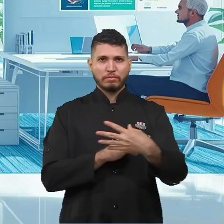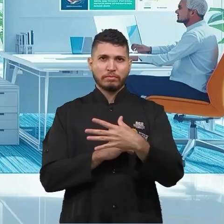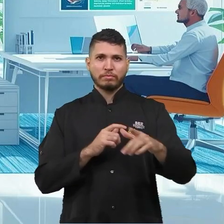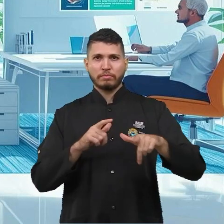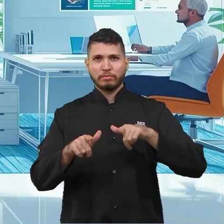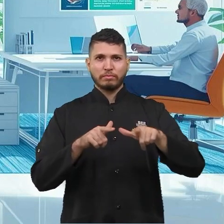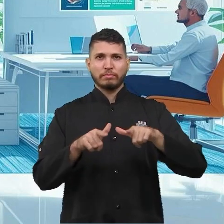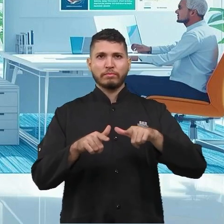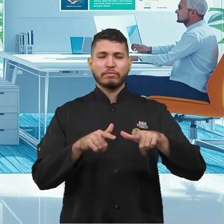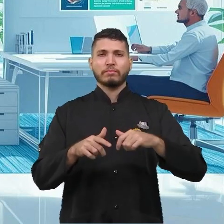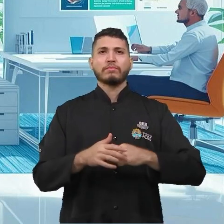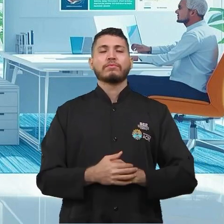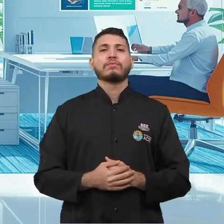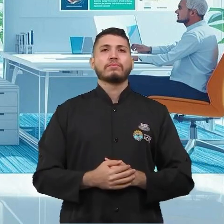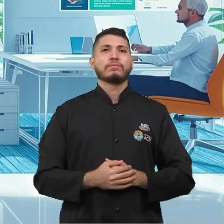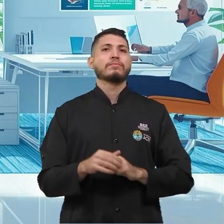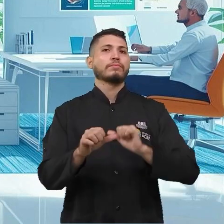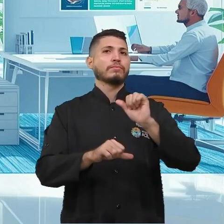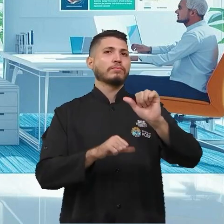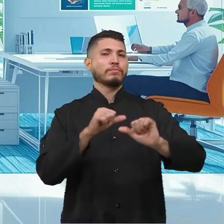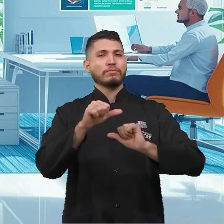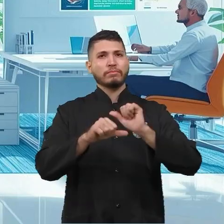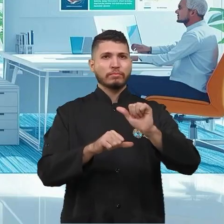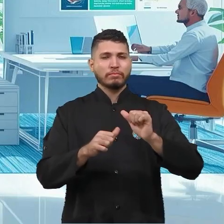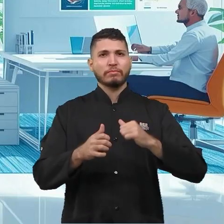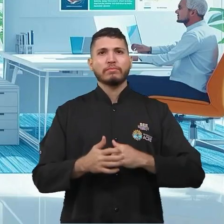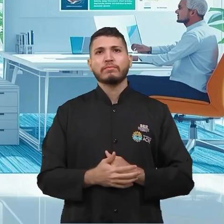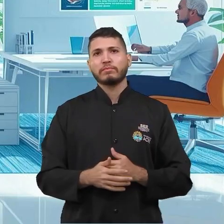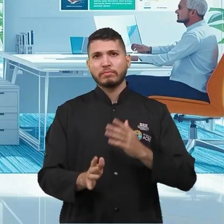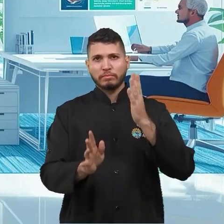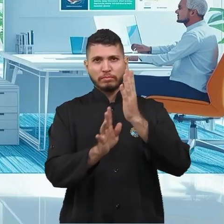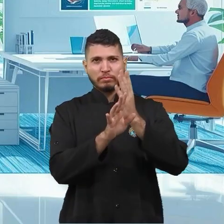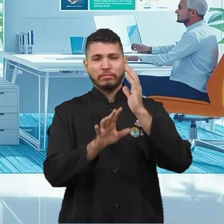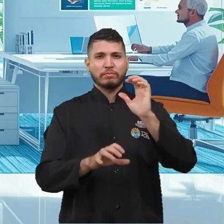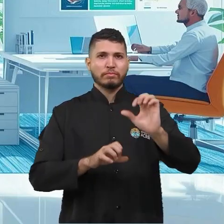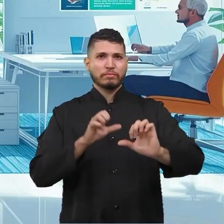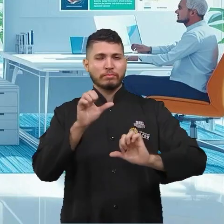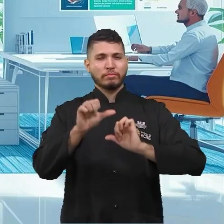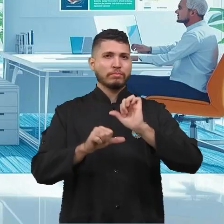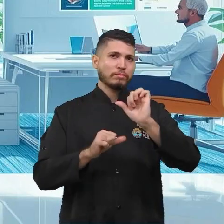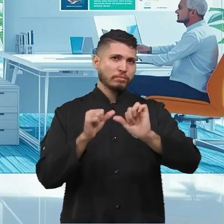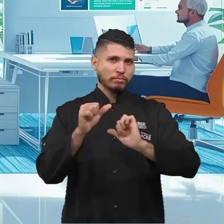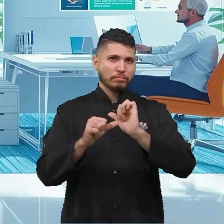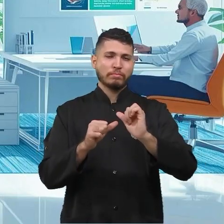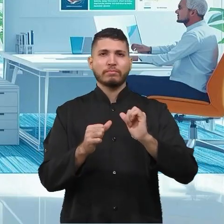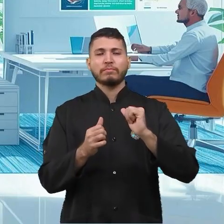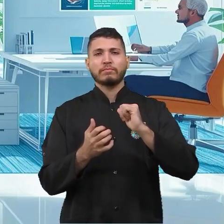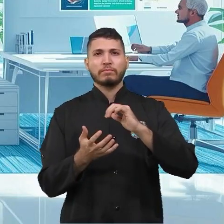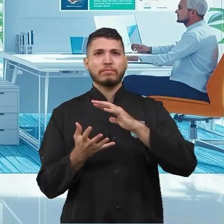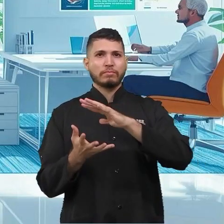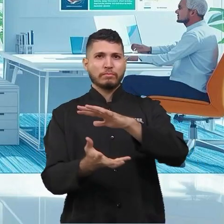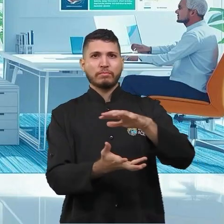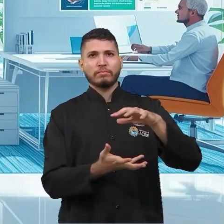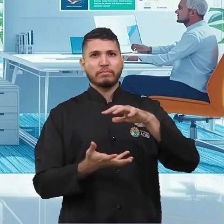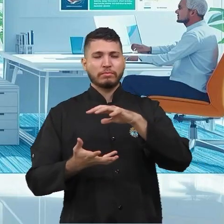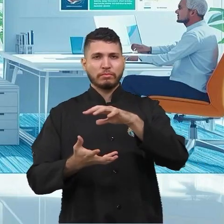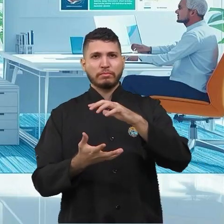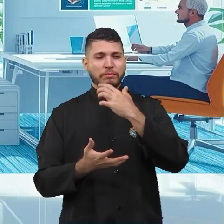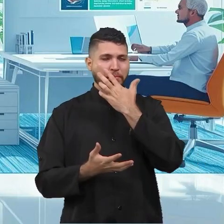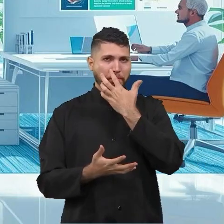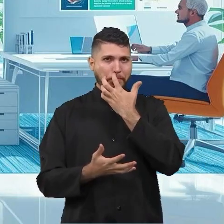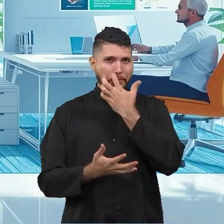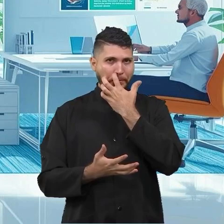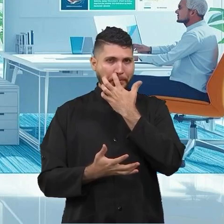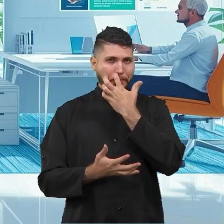o trabalho ele muda justamente por causa das transformações que estão acontecendo no mundo e essas novas